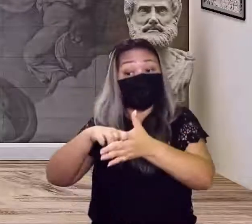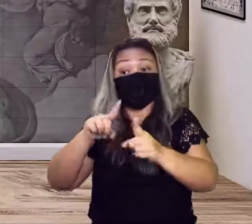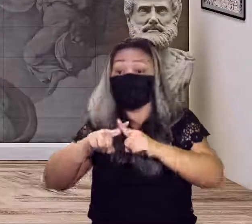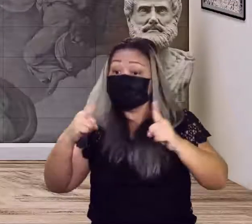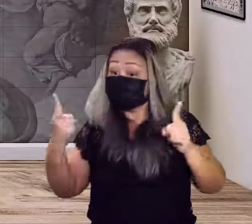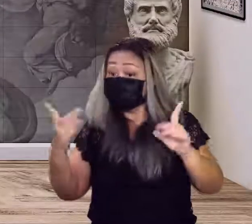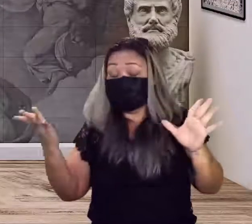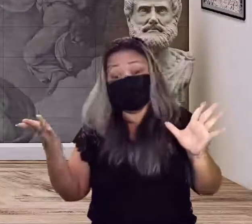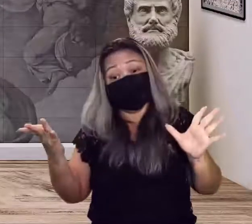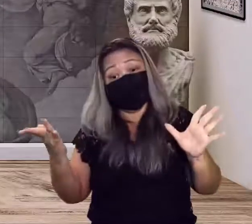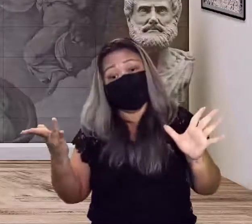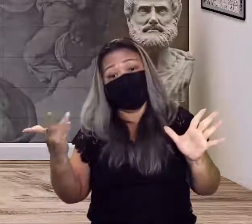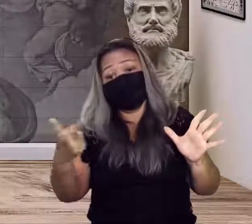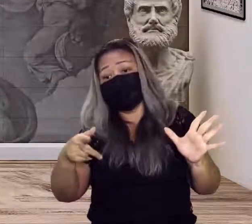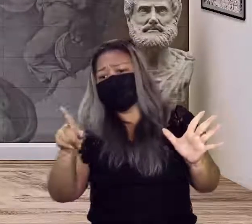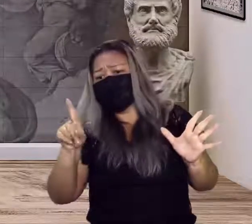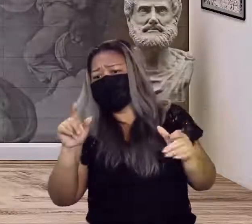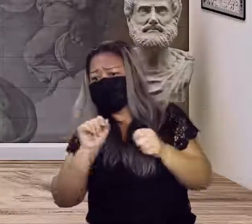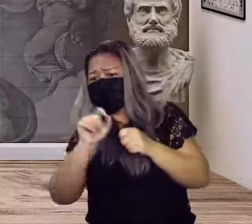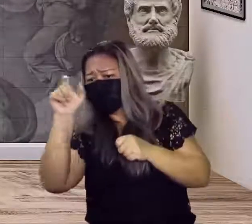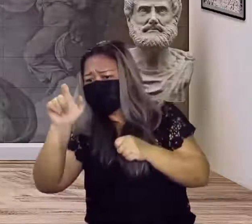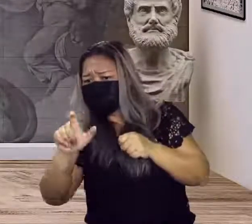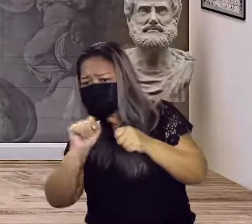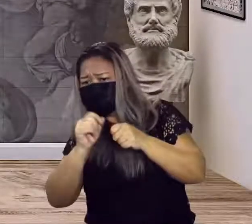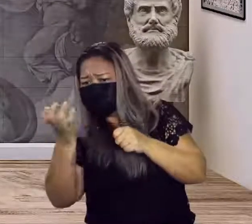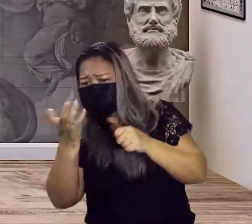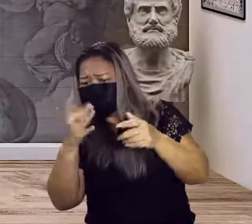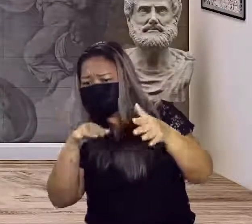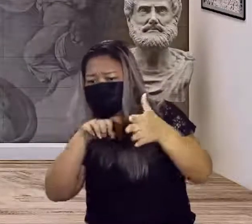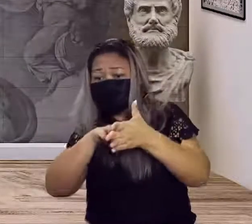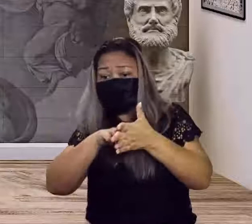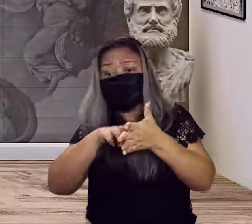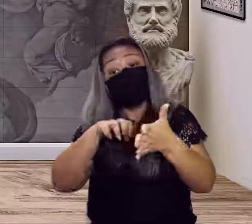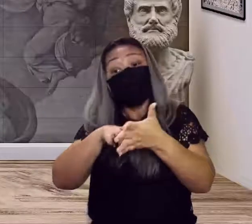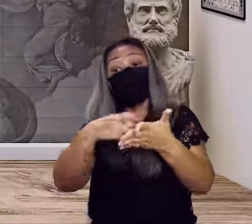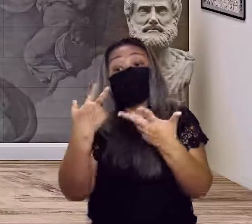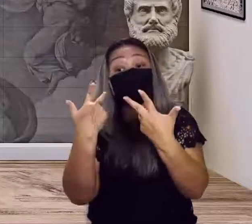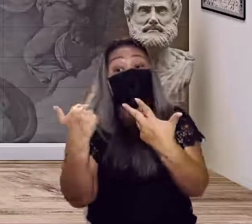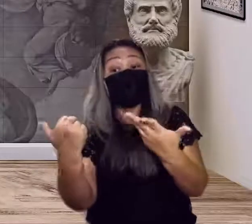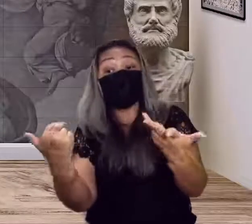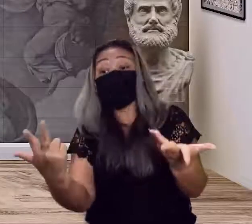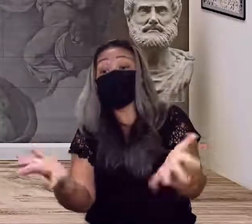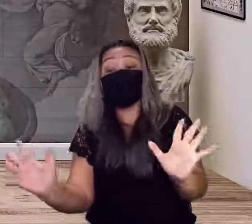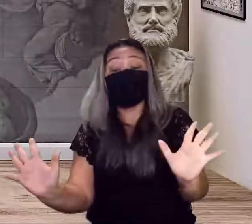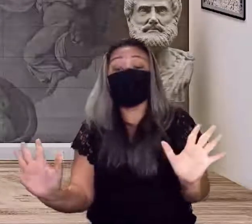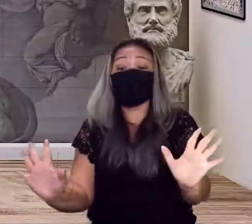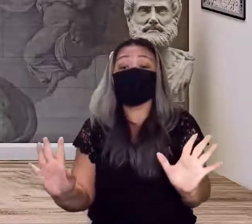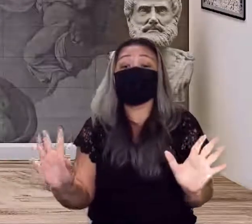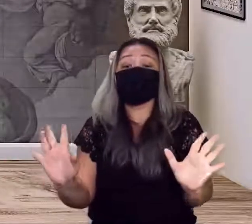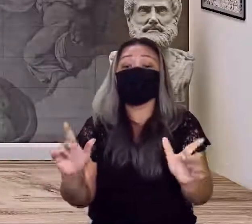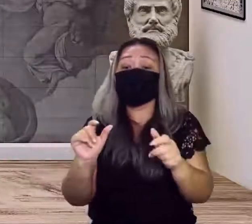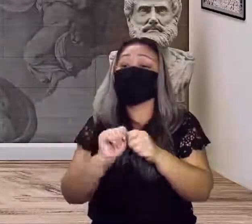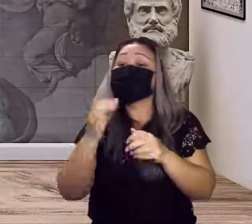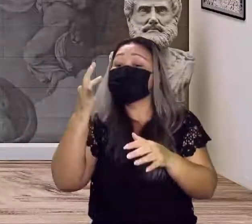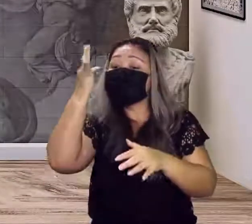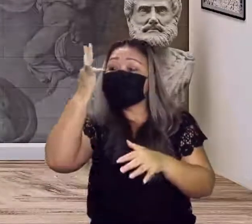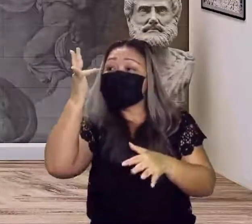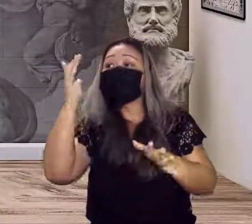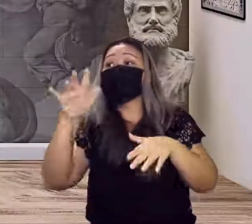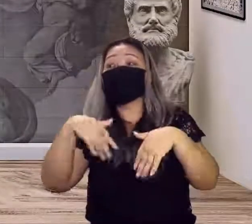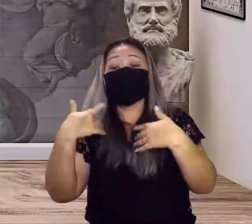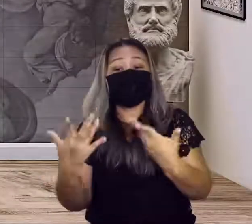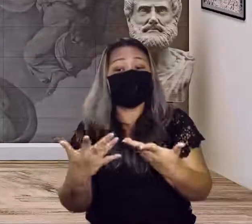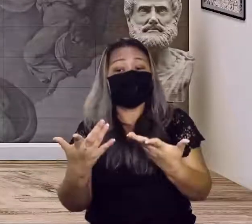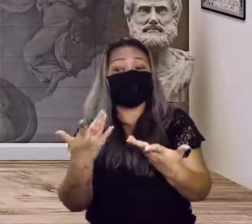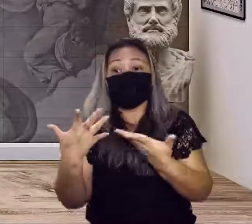mas será que alguém provocou? Ou o acidente ocorreu mesmo pelos fatos? Então a filosofia, ela vai isso para...